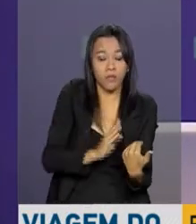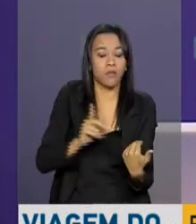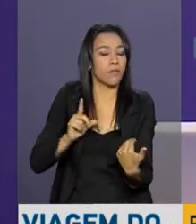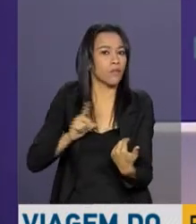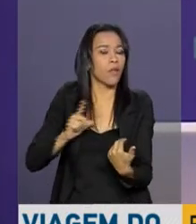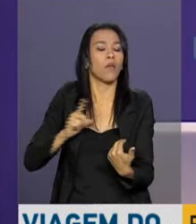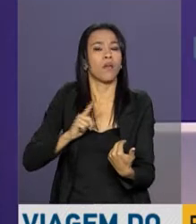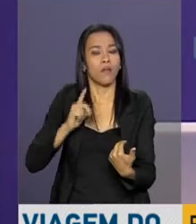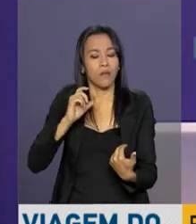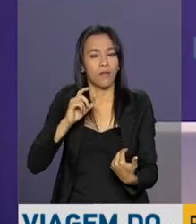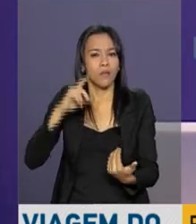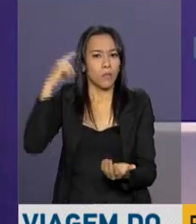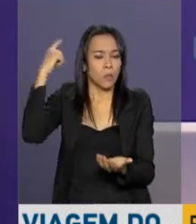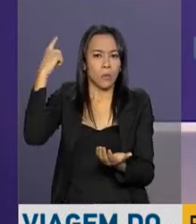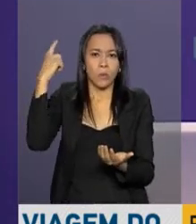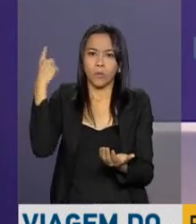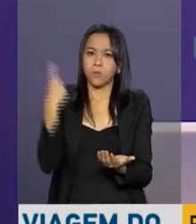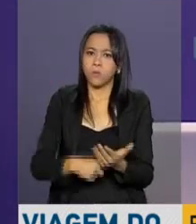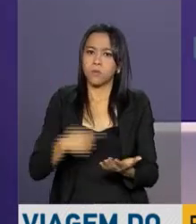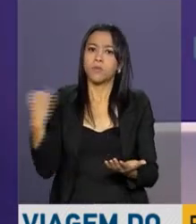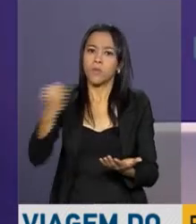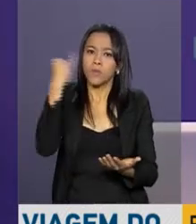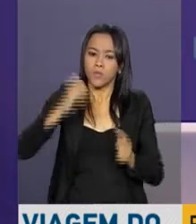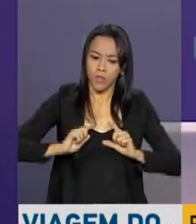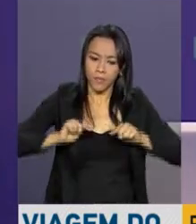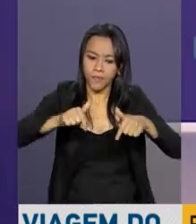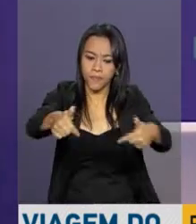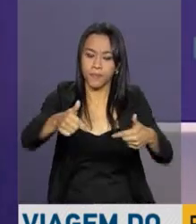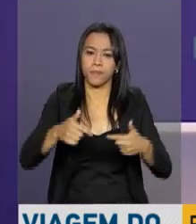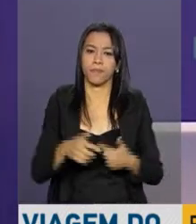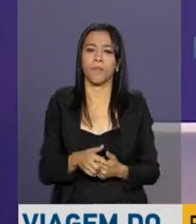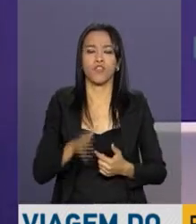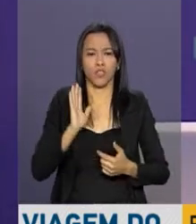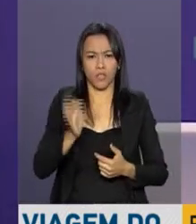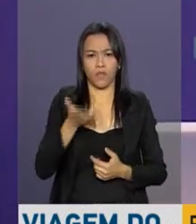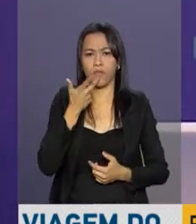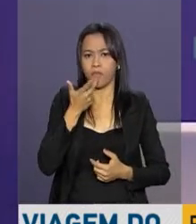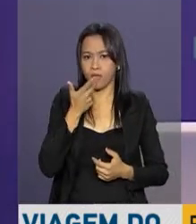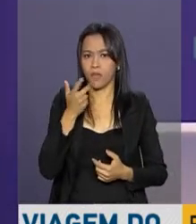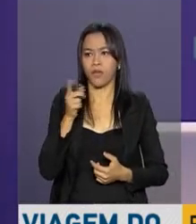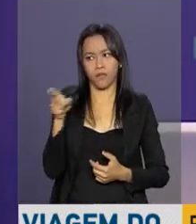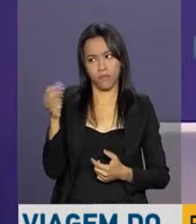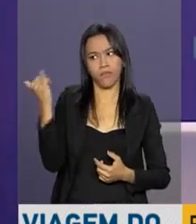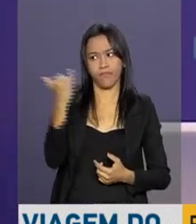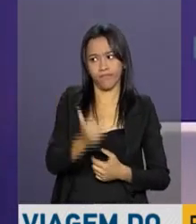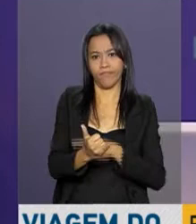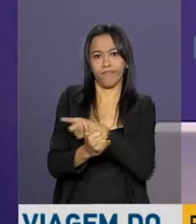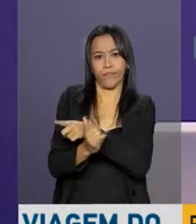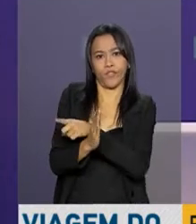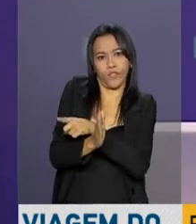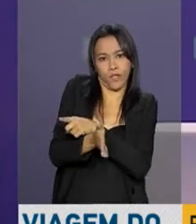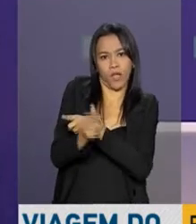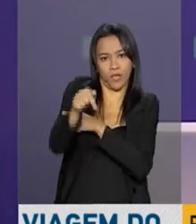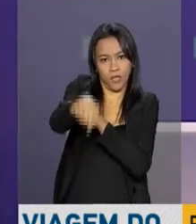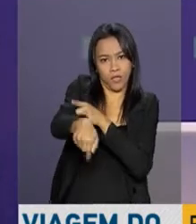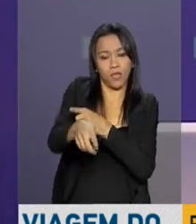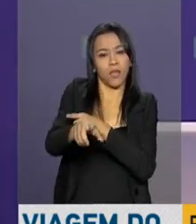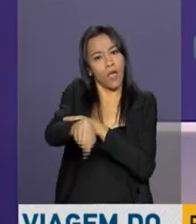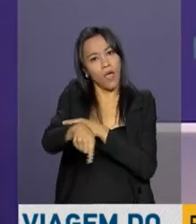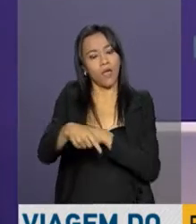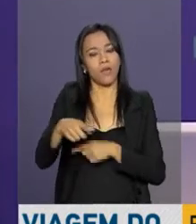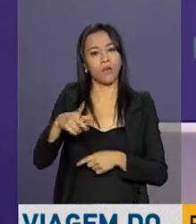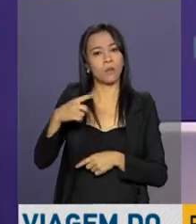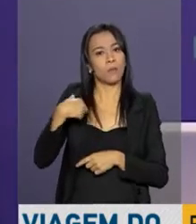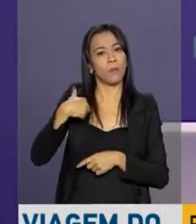a desempenhar. E foi, aliás, mencionado por Vossa Excelência, foi com essa